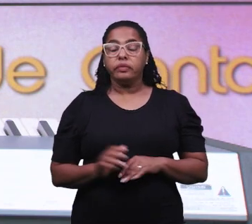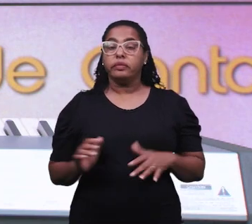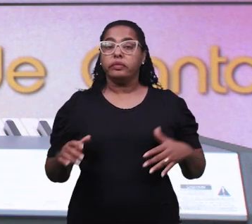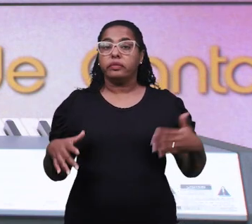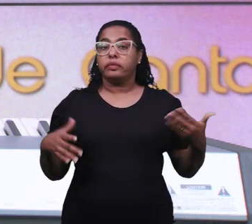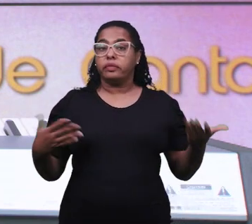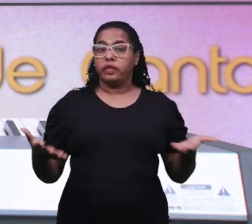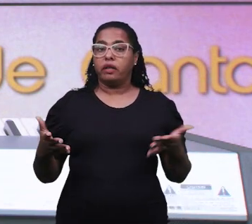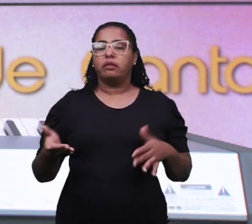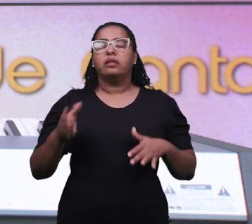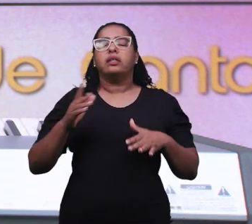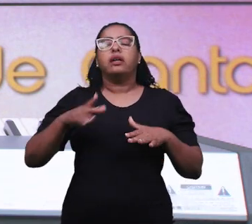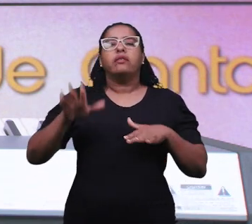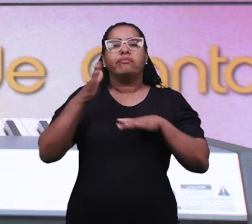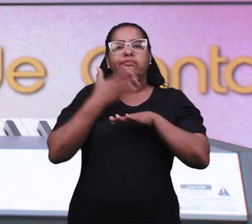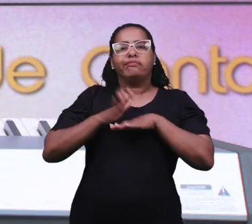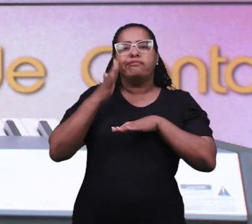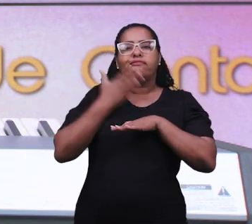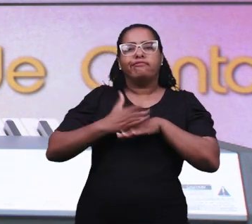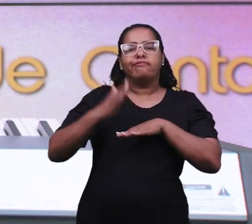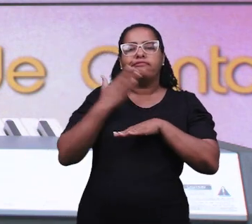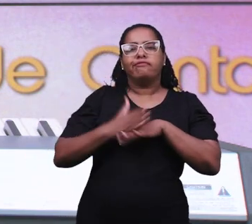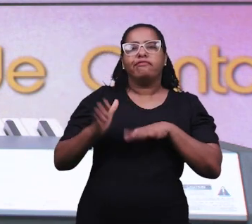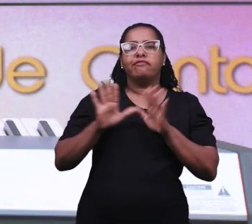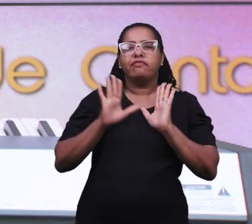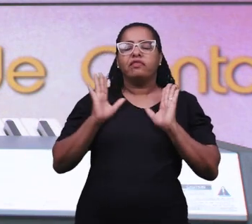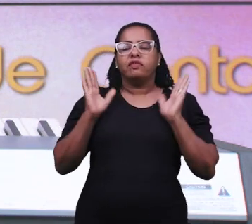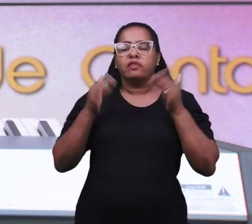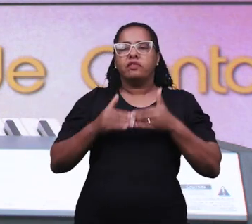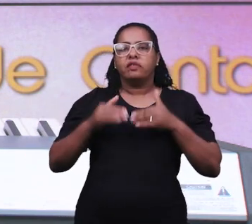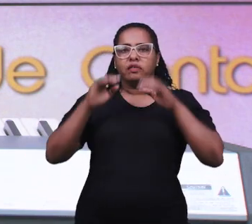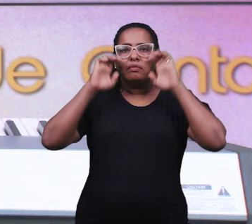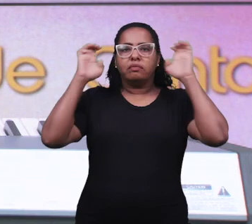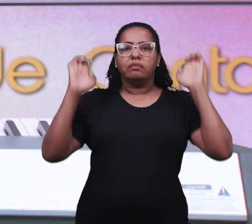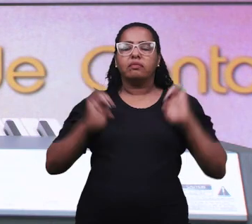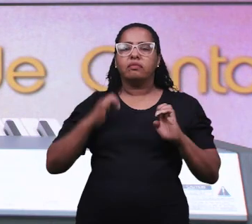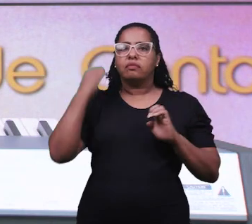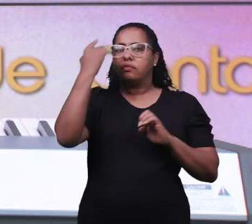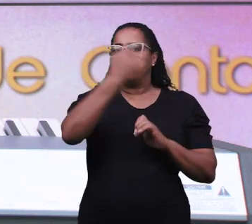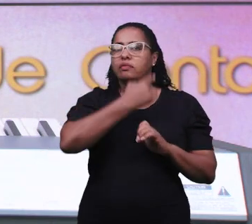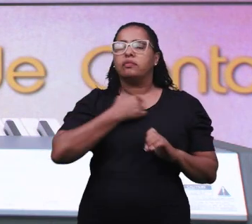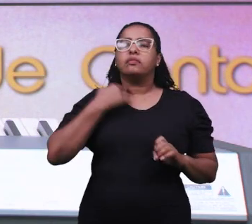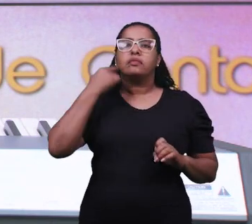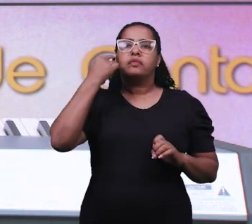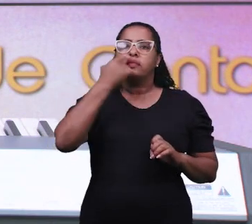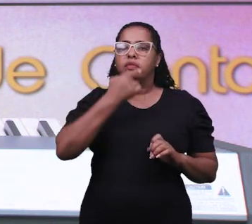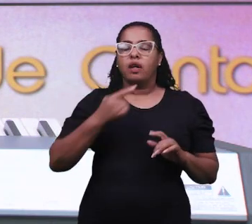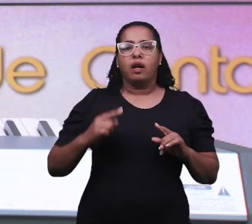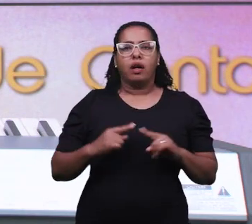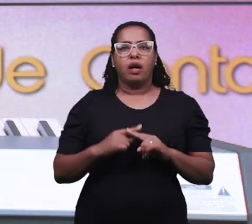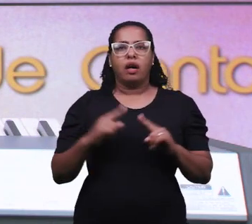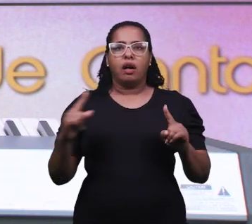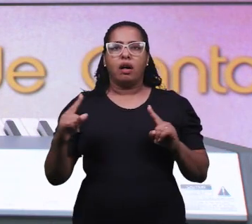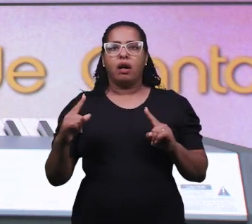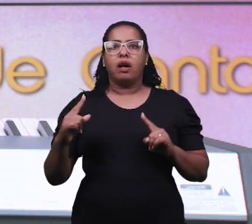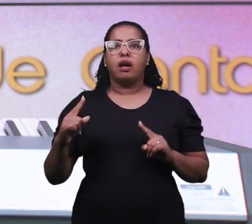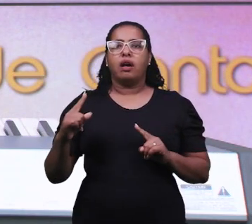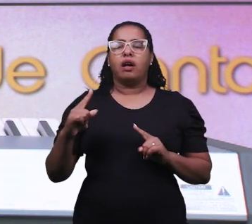nós vamos fazer exercícios voltados para a nossa estrutura de articuladores, uma